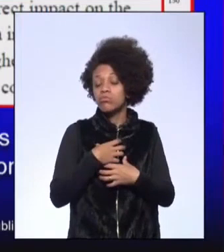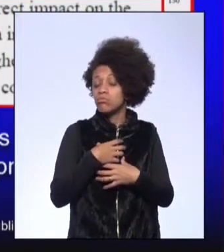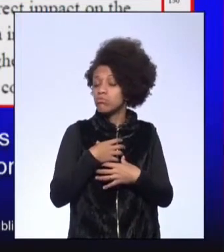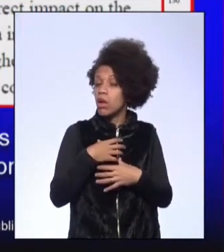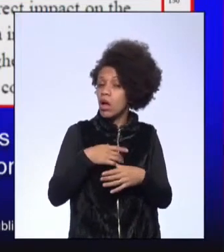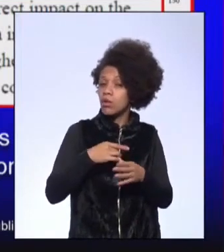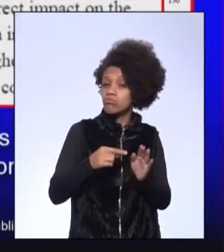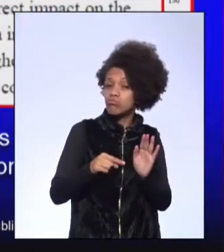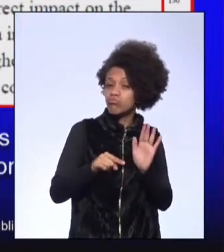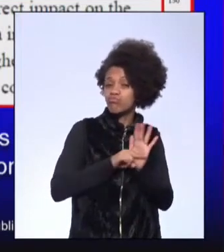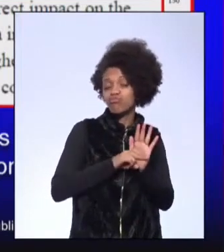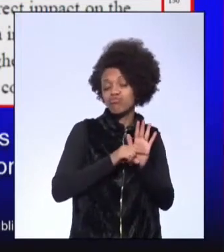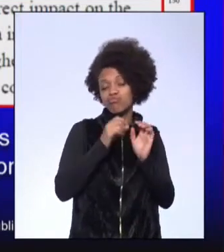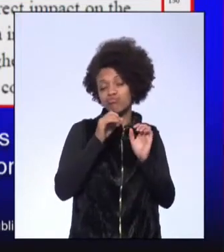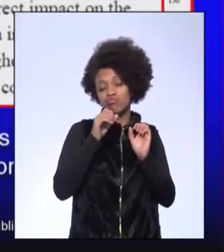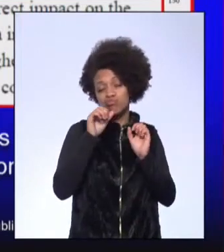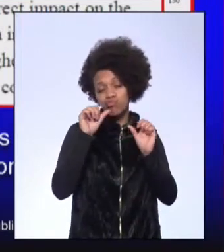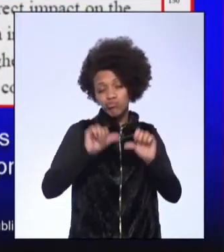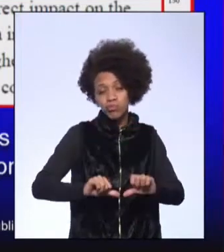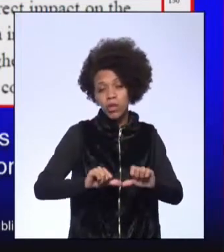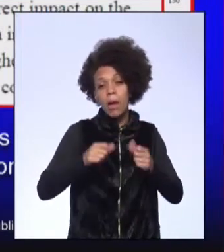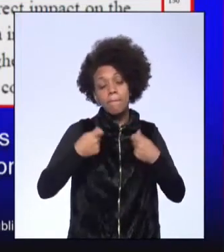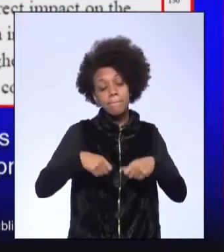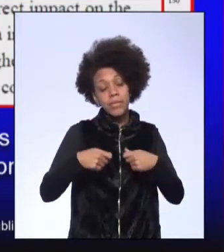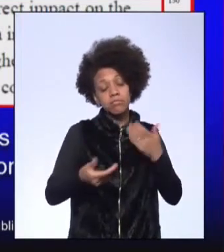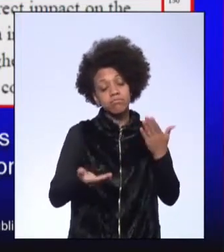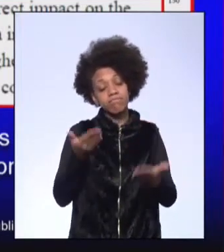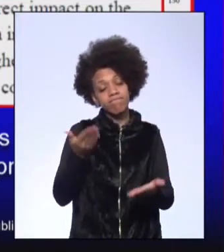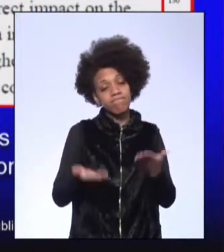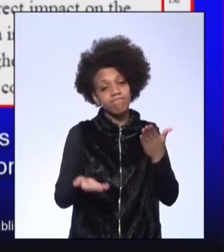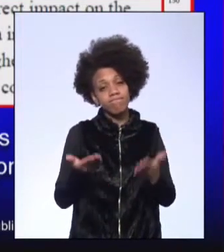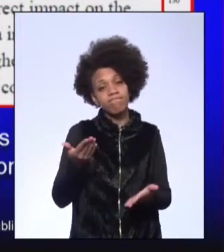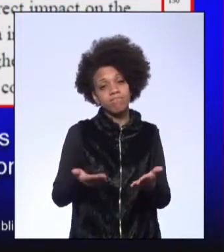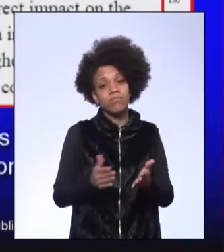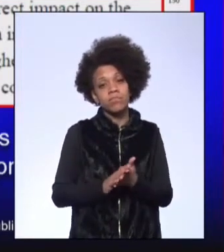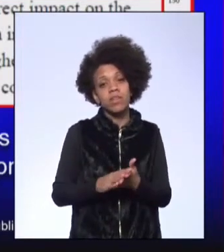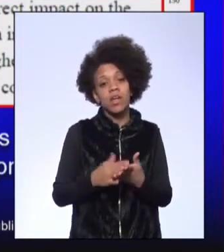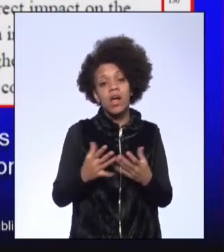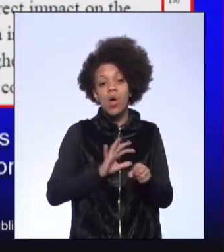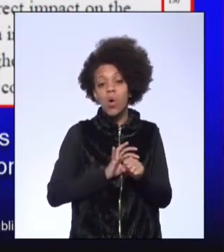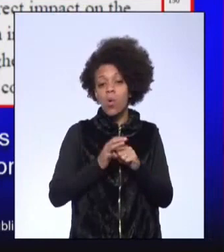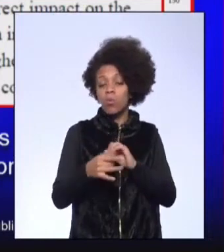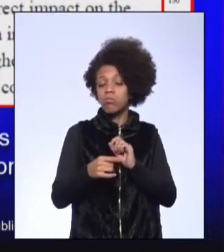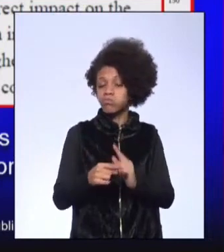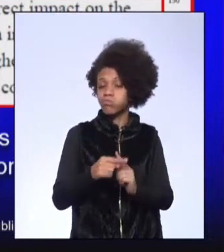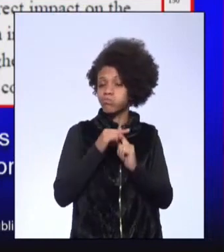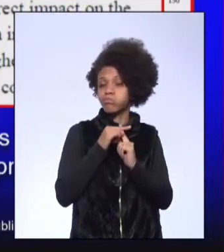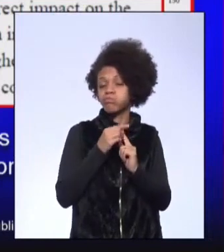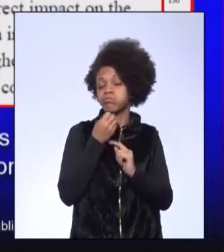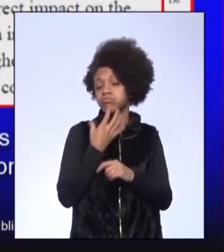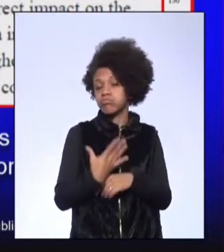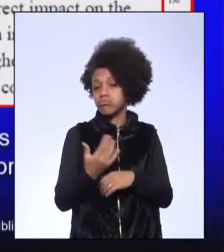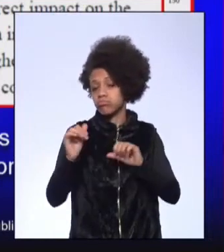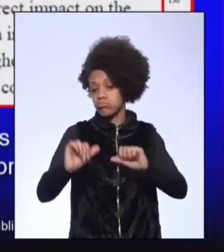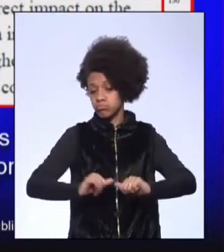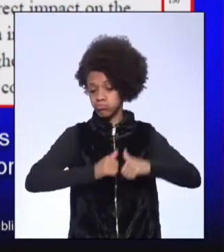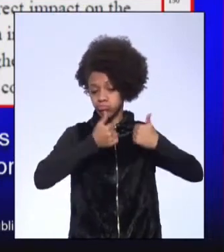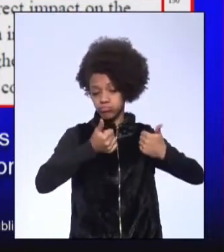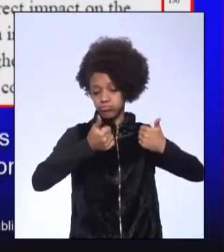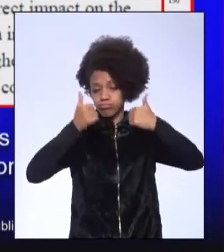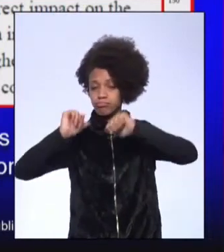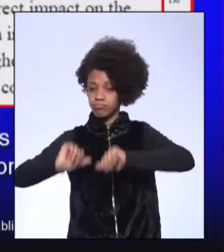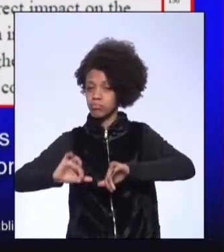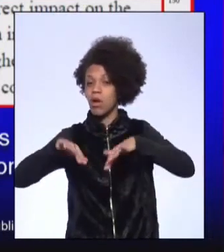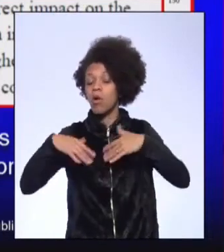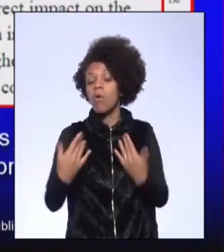das escolas devem ser pesados contra os efeitos positivos indiretos que esse efeito pode